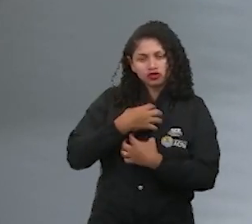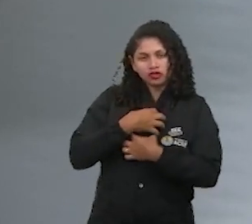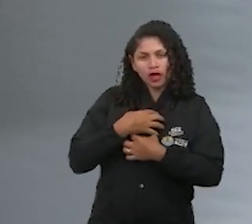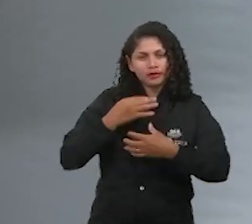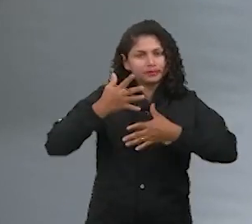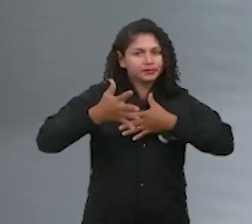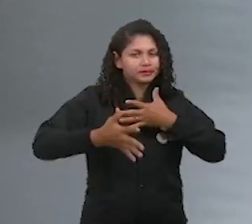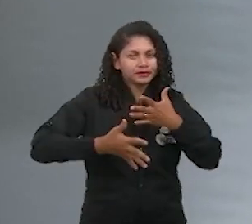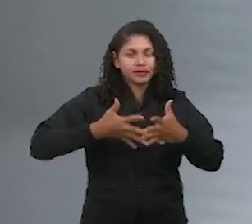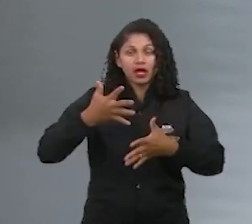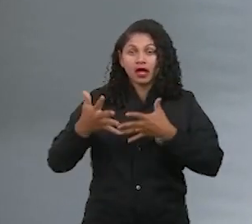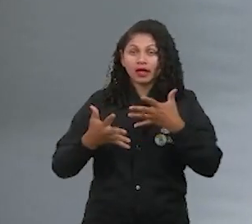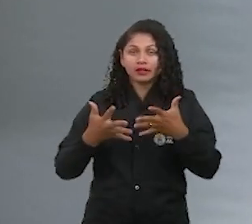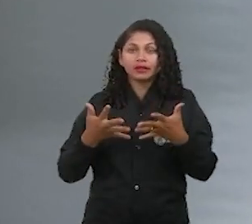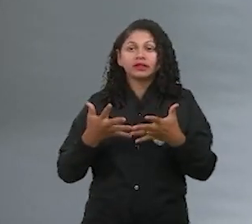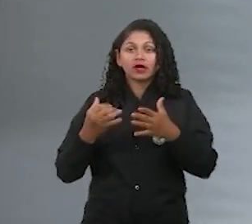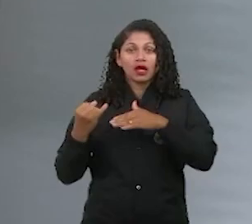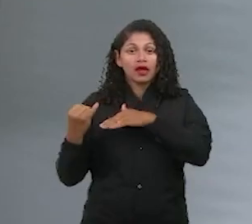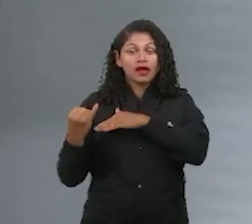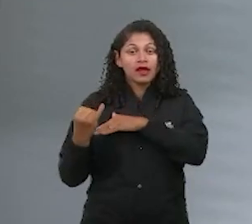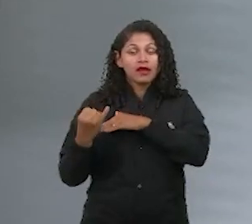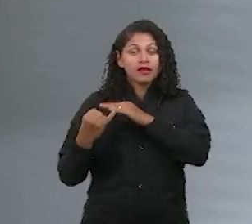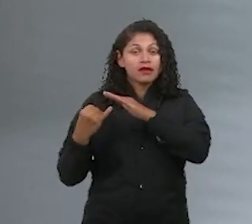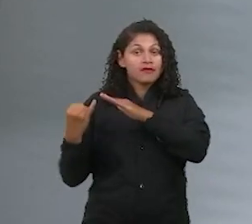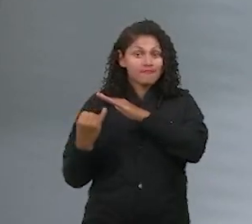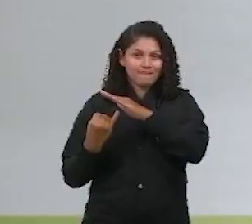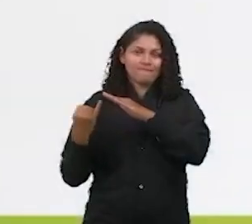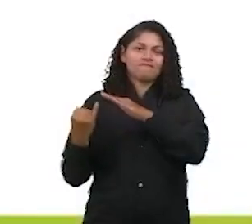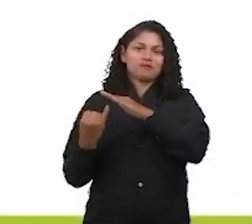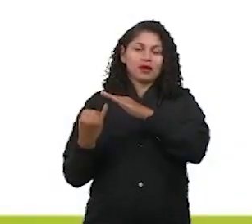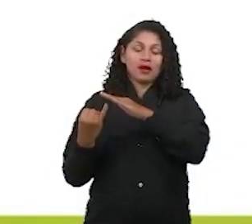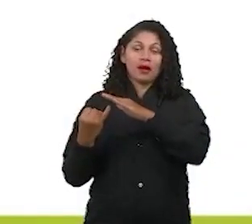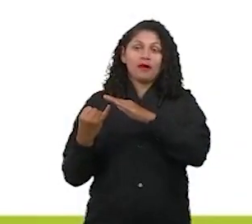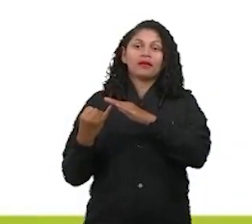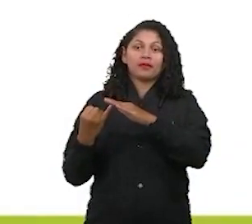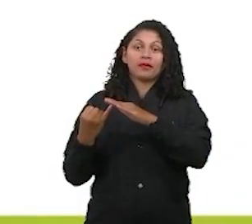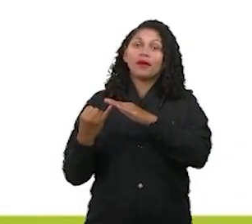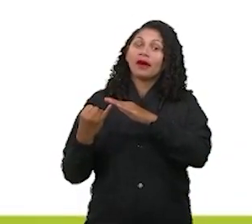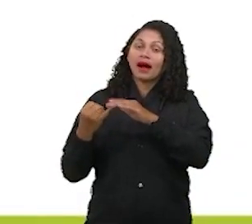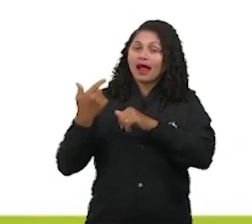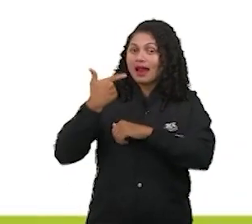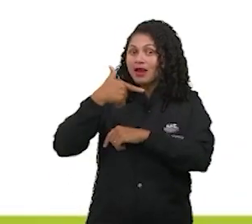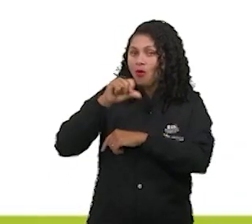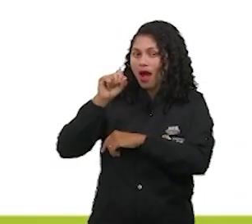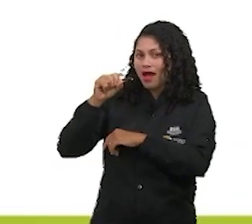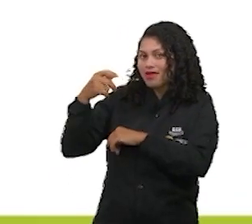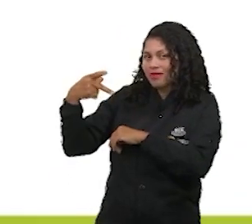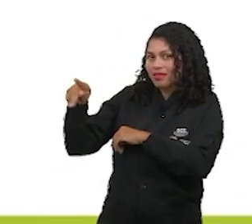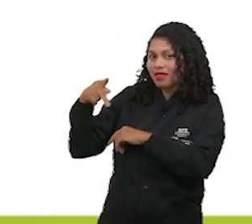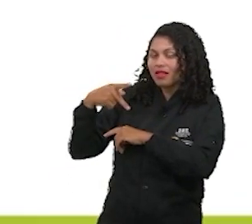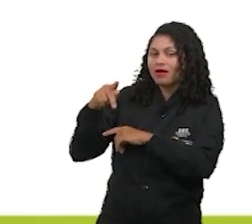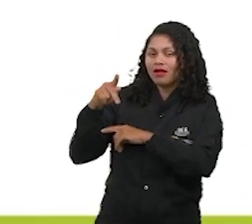elevada, vamos dizer assim, certo? Vamos para outras características dela. Melancolia,